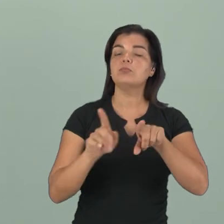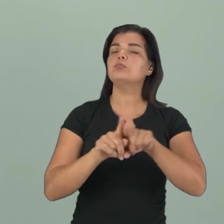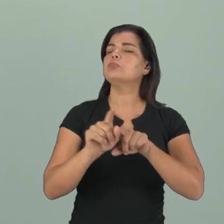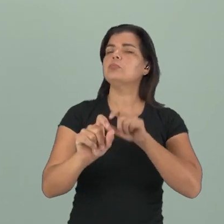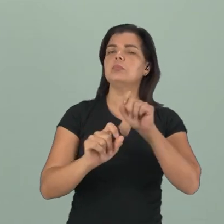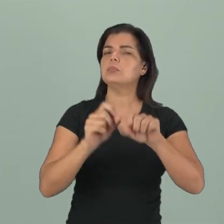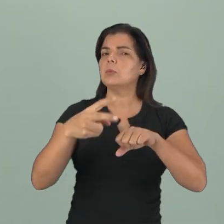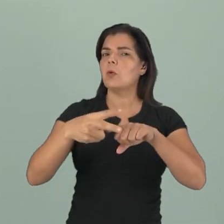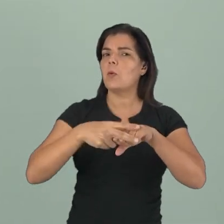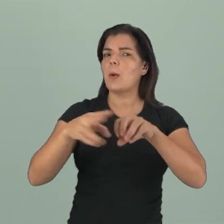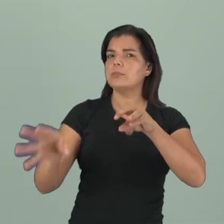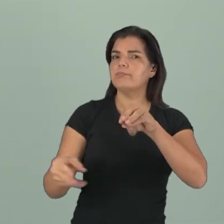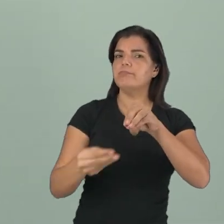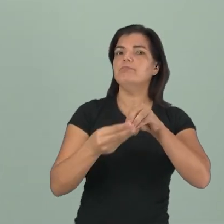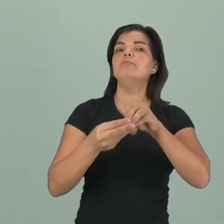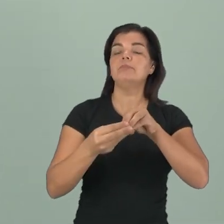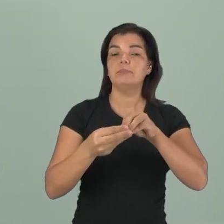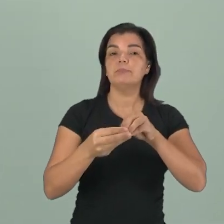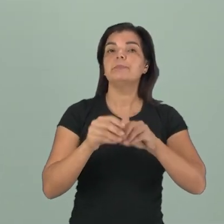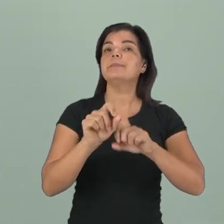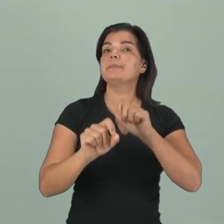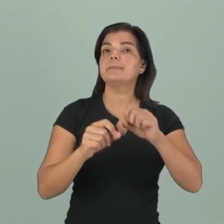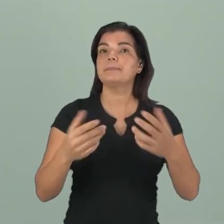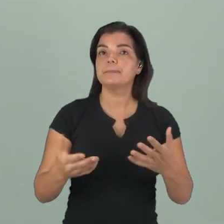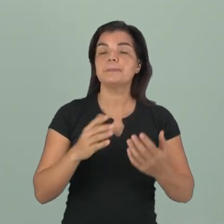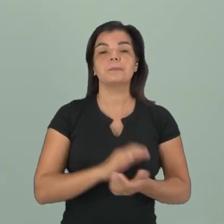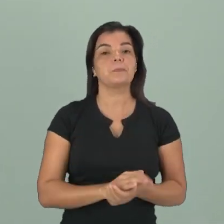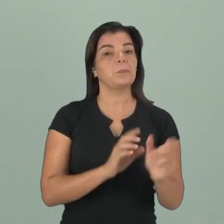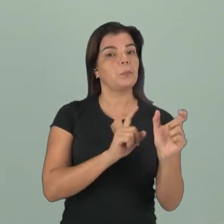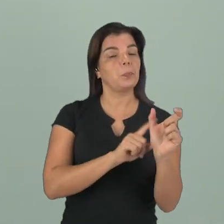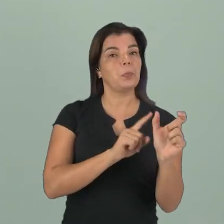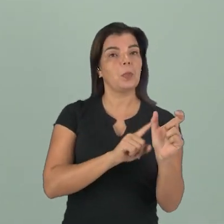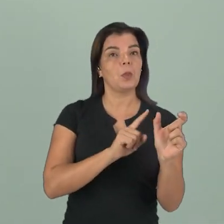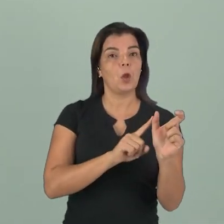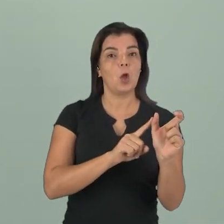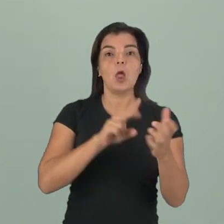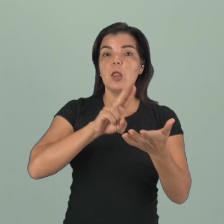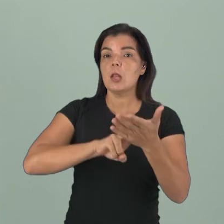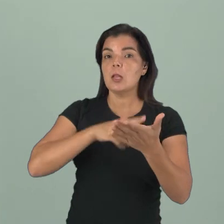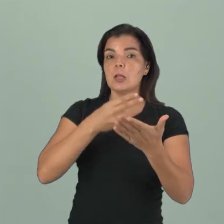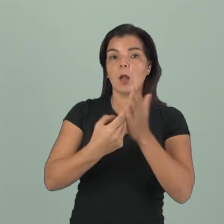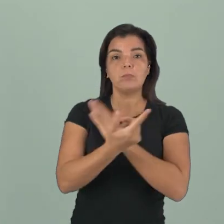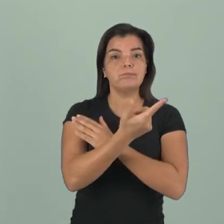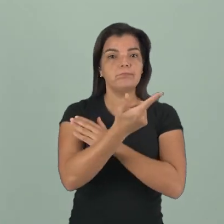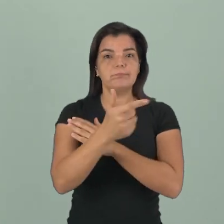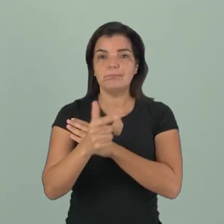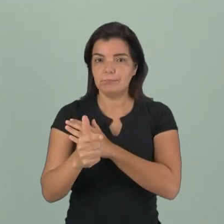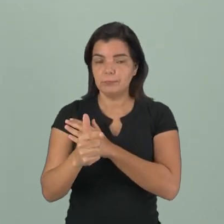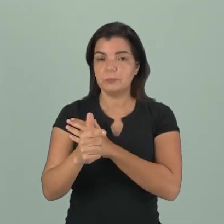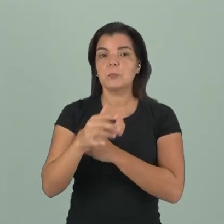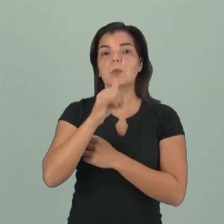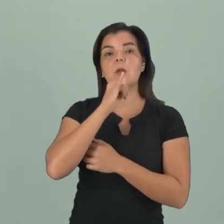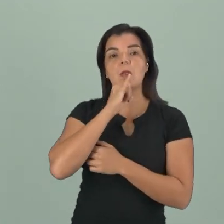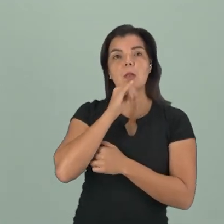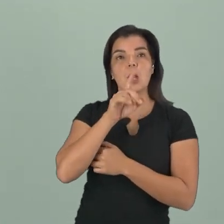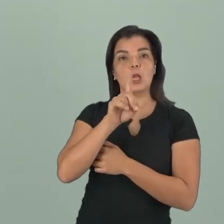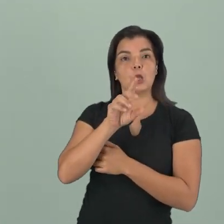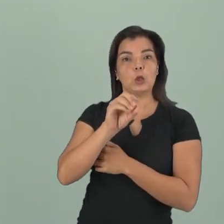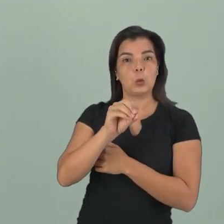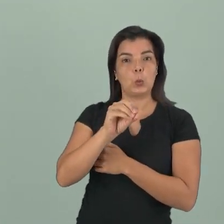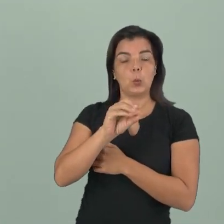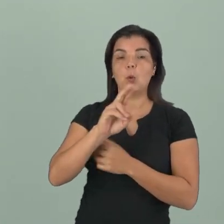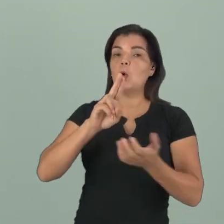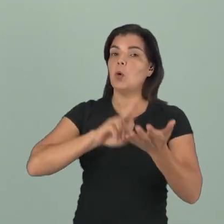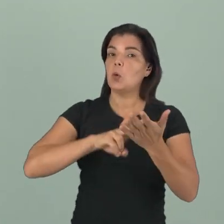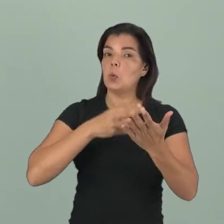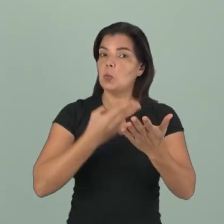verbo auxiliar? Bom, o verbo auxiliar é uma palavra que não tem tradução, isso mesmo. O do e o does, eles não